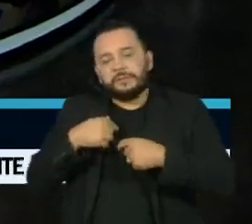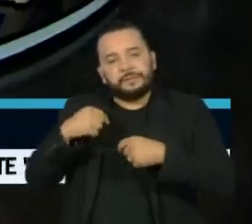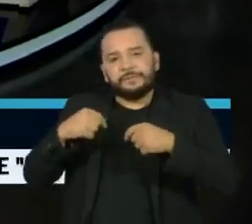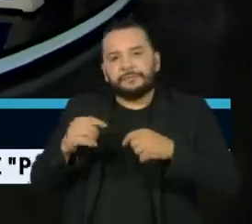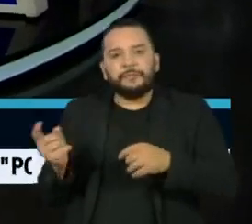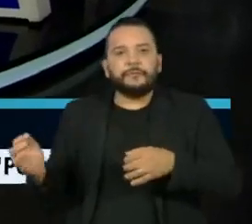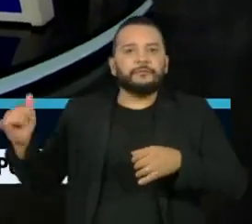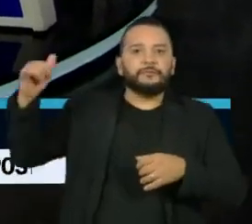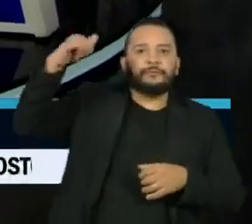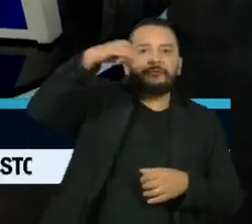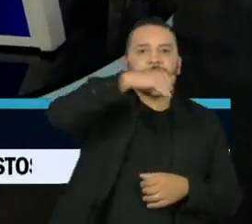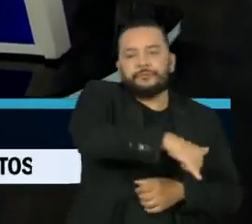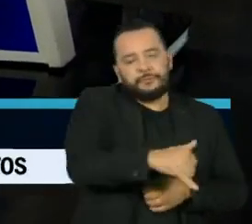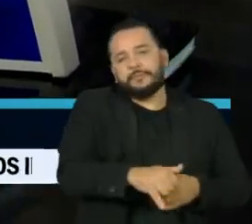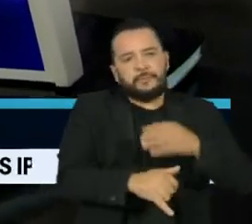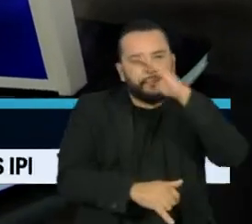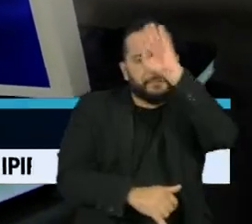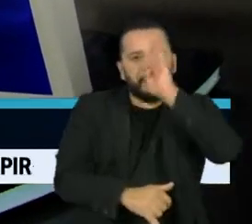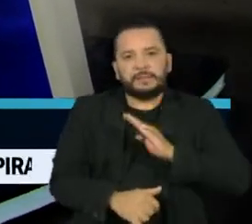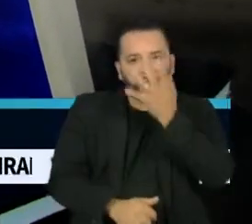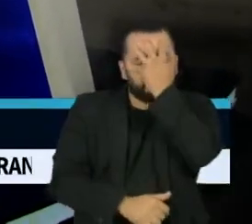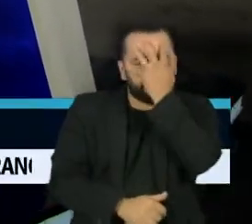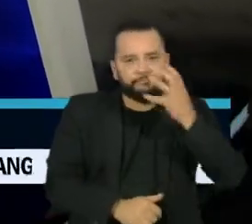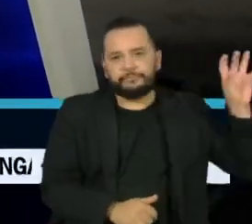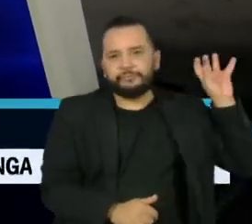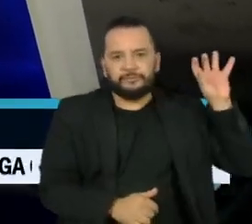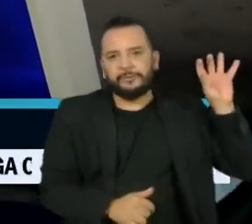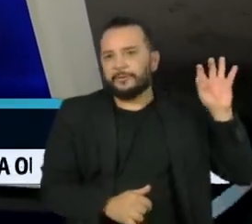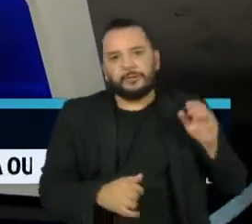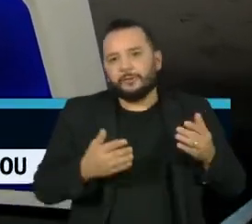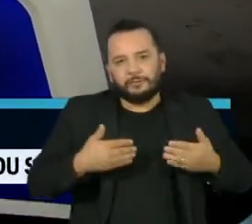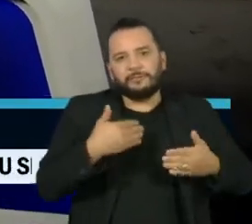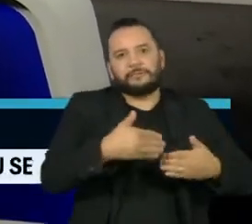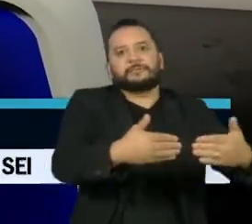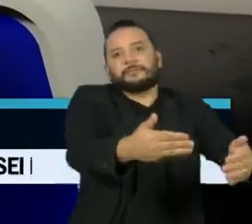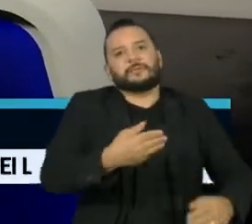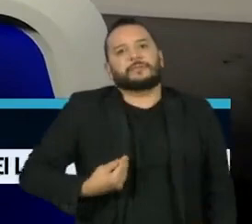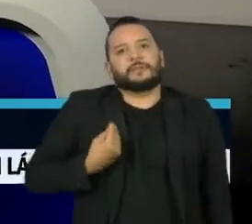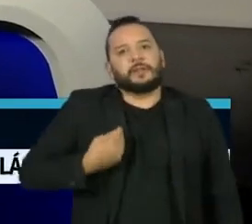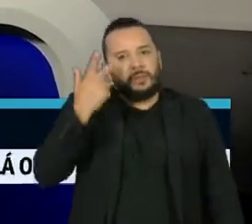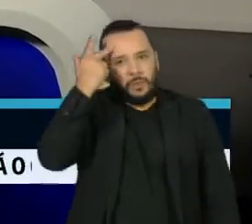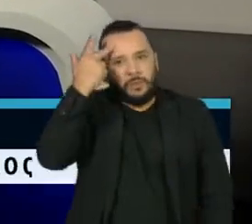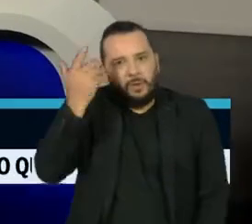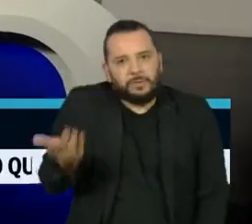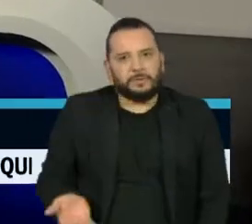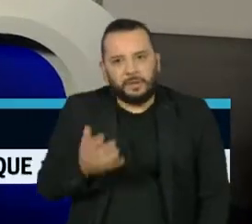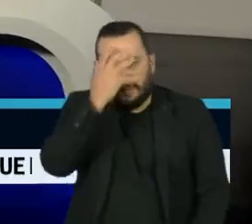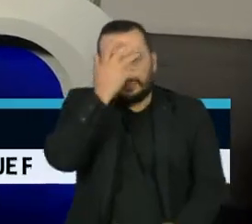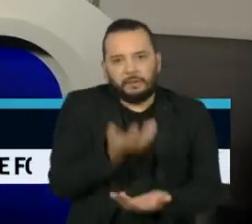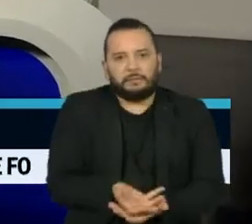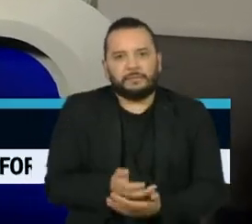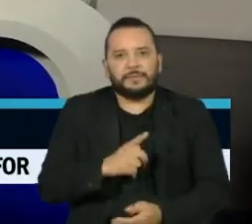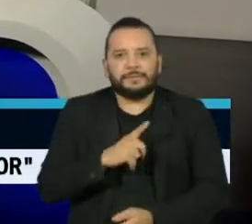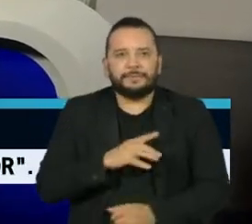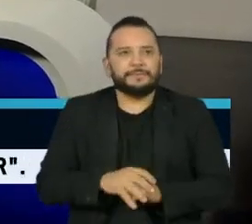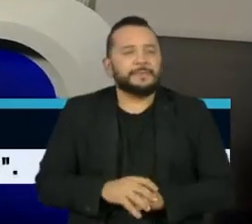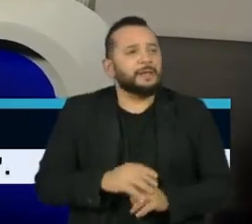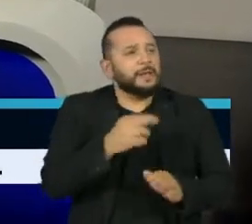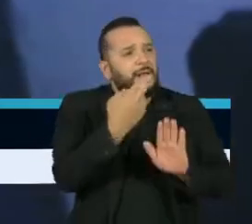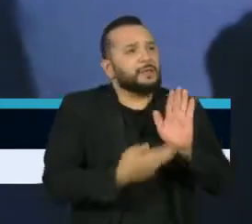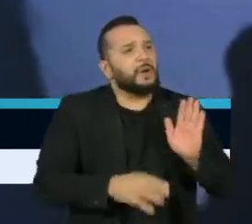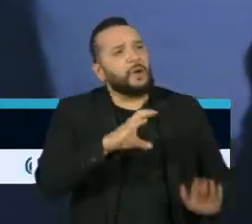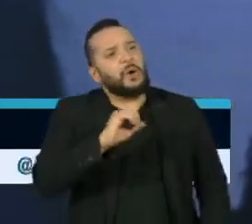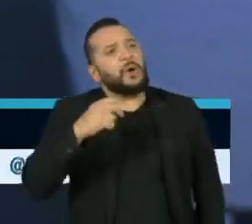o professor Ricardo bom terminou a Copa e o relatório final deve sair amanhã e o que que a gente pode esperar